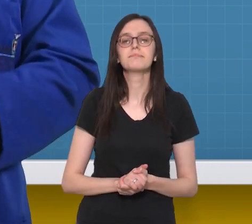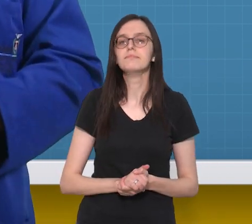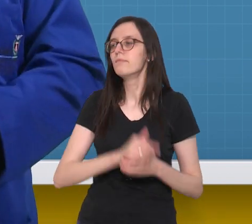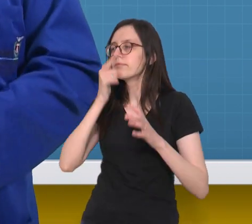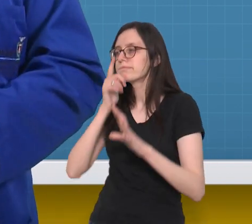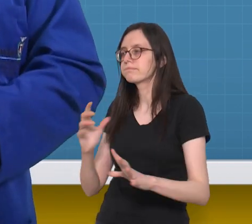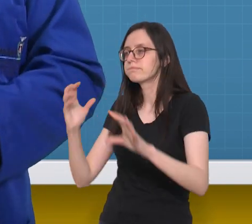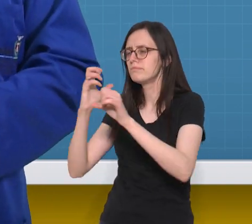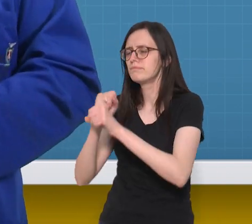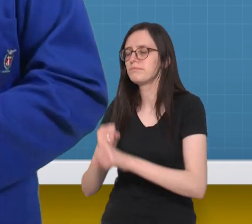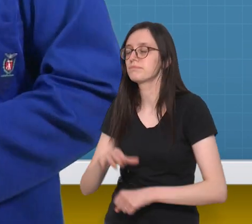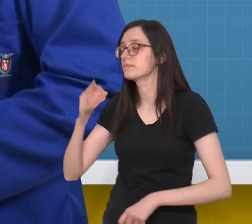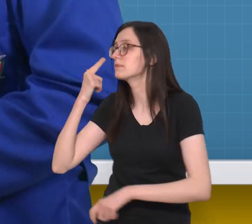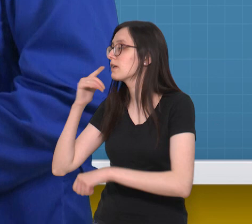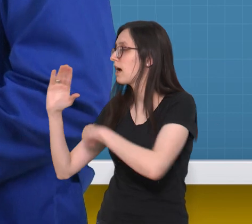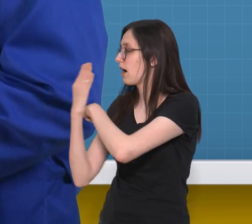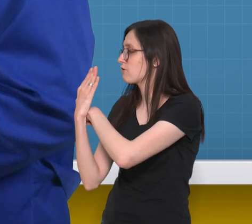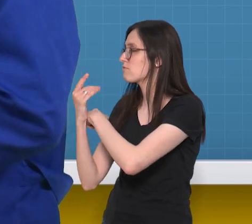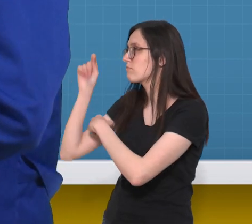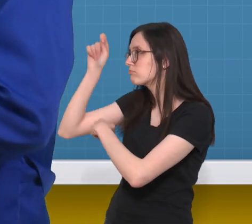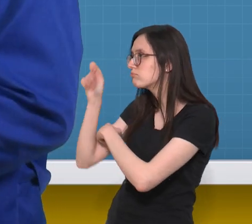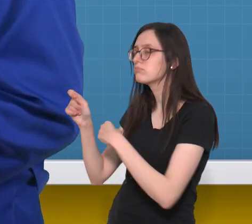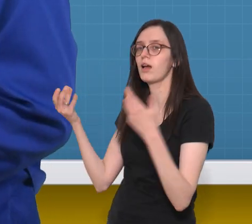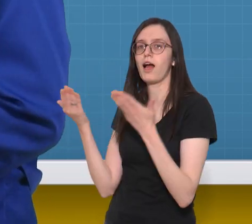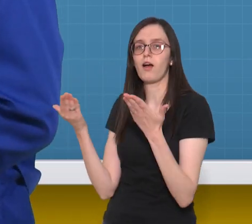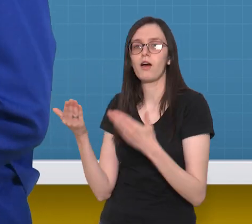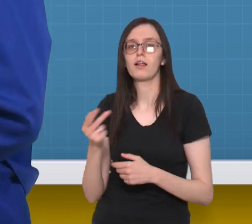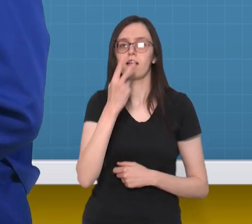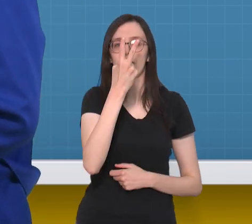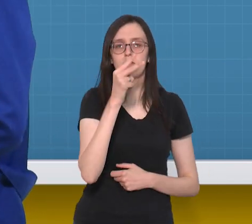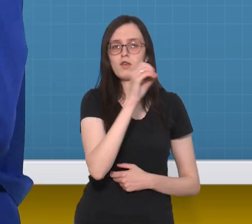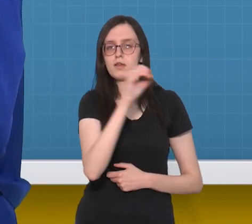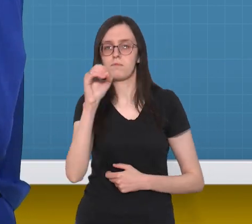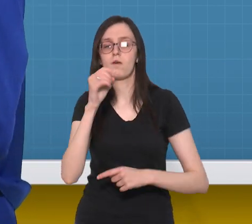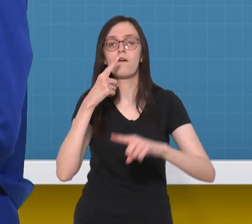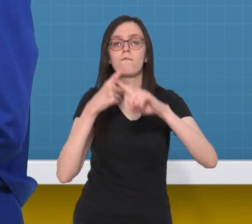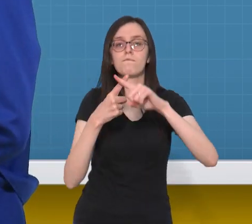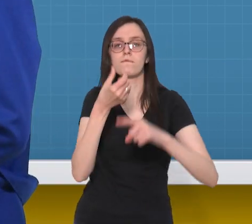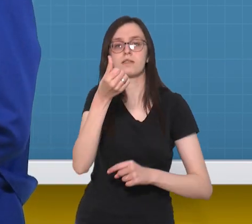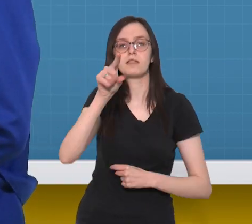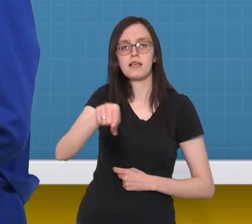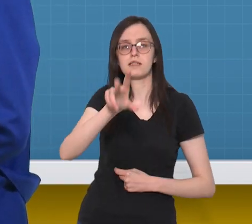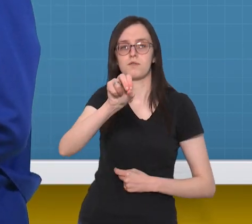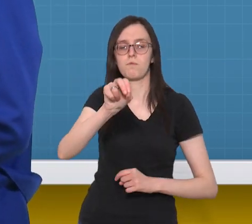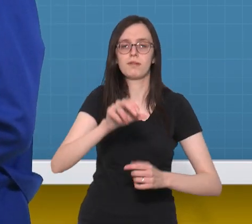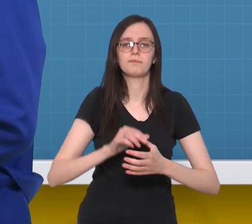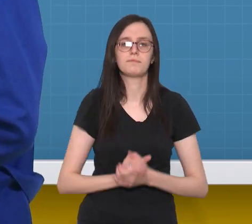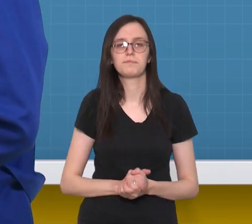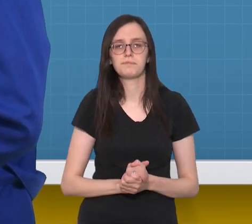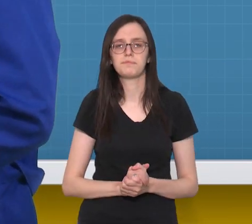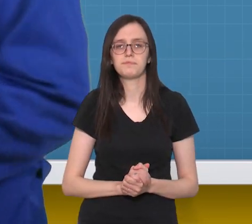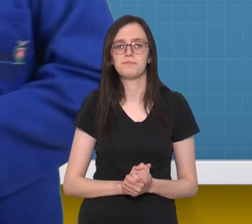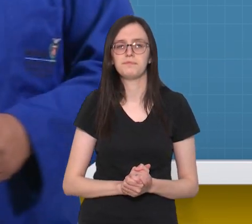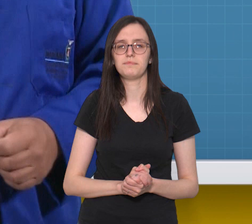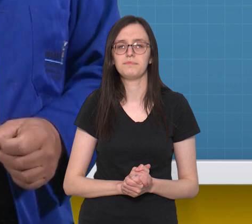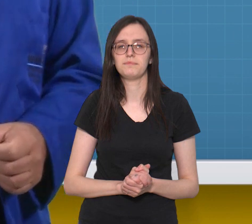lá e fez a conta. Senhor Giz, me ajude lá. Arme lá a conta. 2 mil vezes 6,50. Isso.